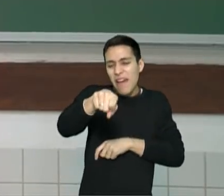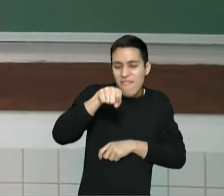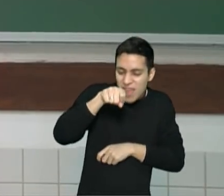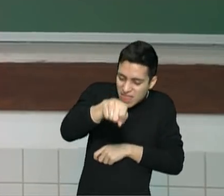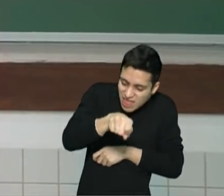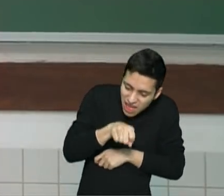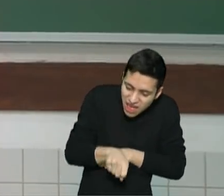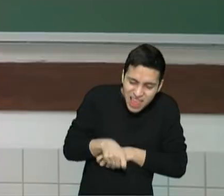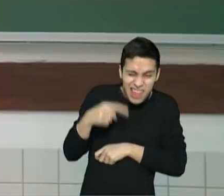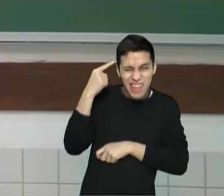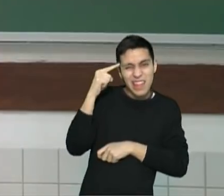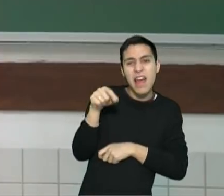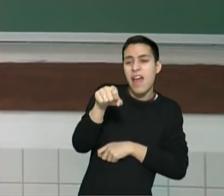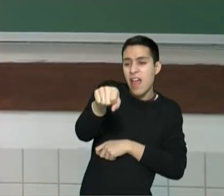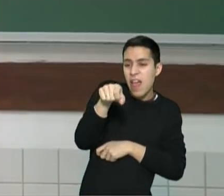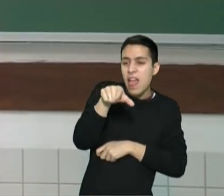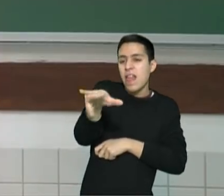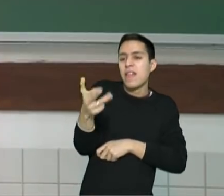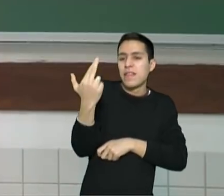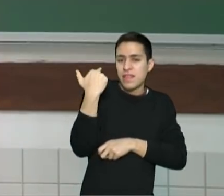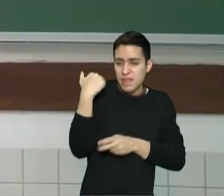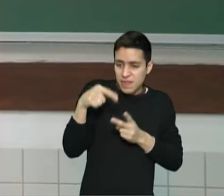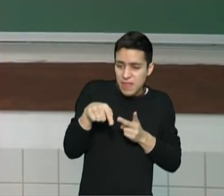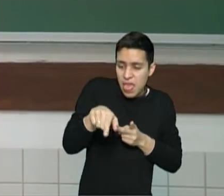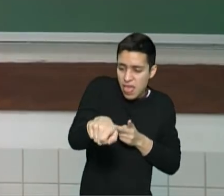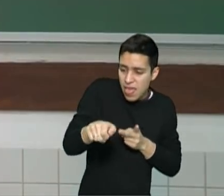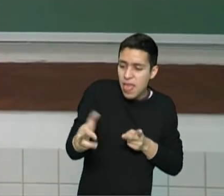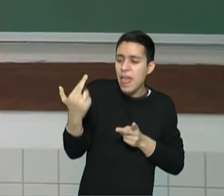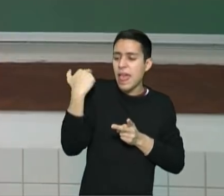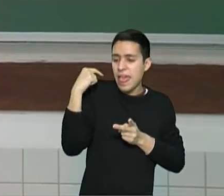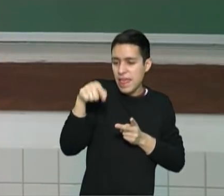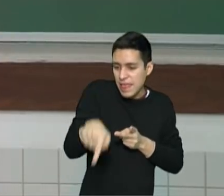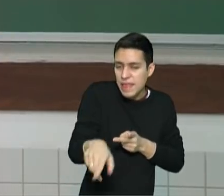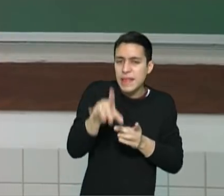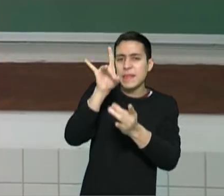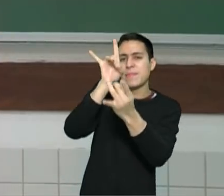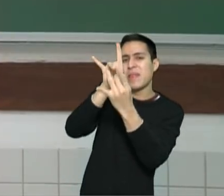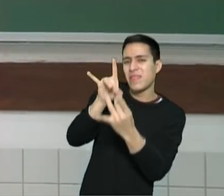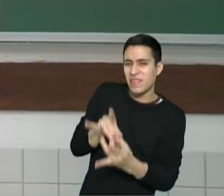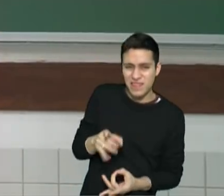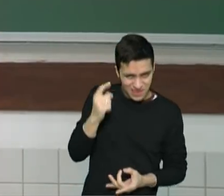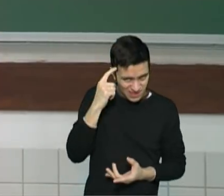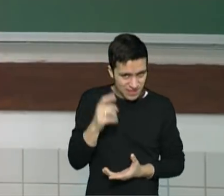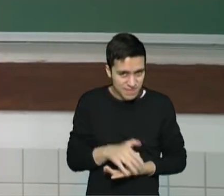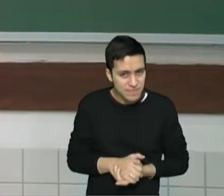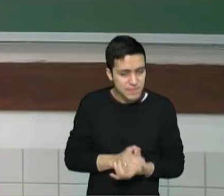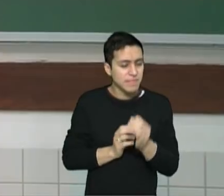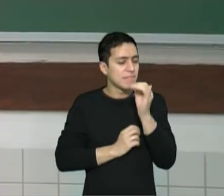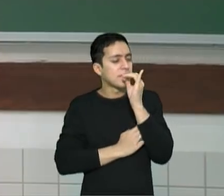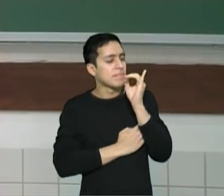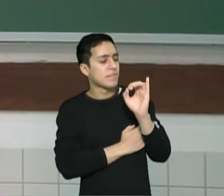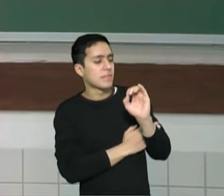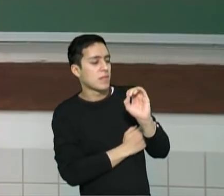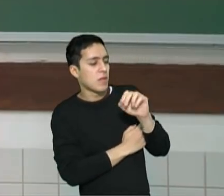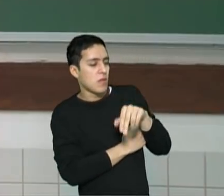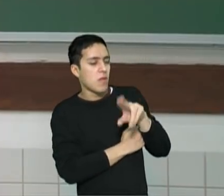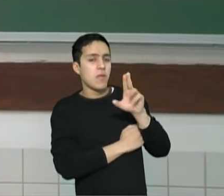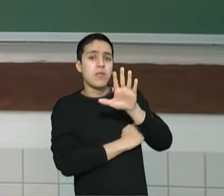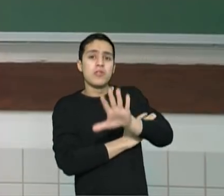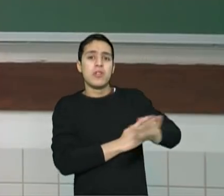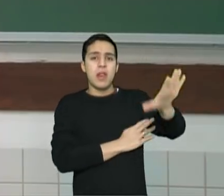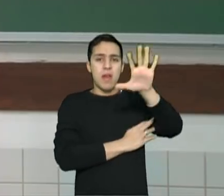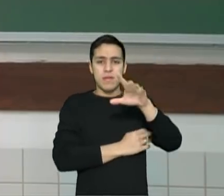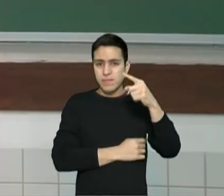estas gavetinhas, estes órgãos, têm finalidades mais específicas. Falei em ONU, eu falo do